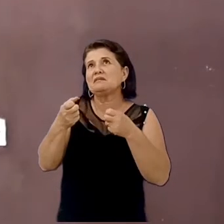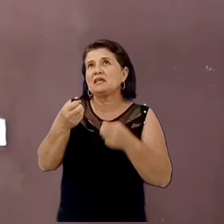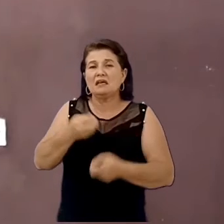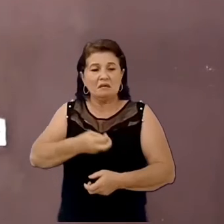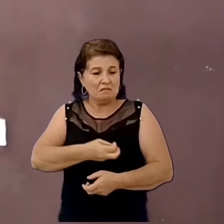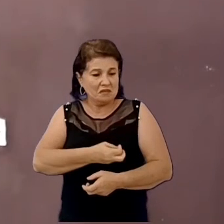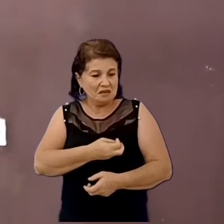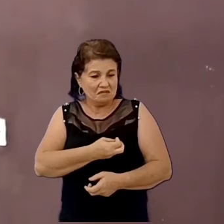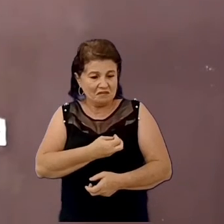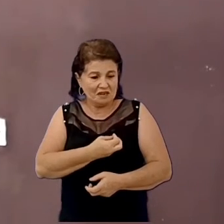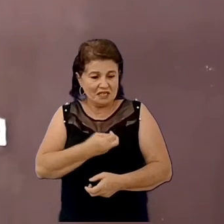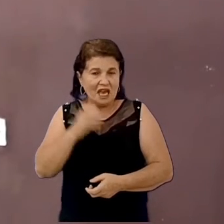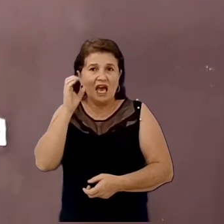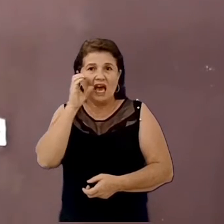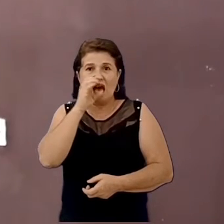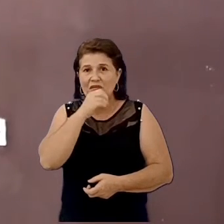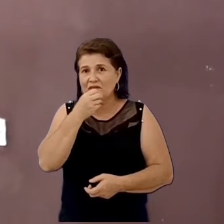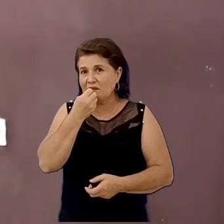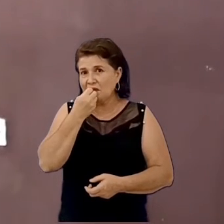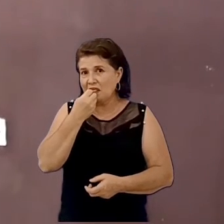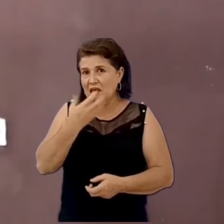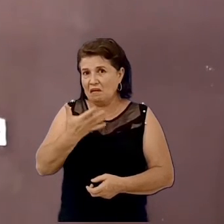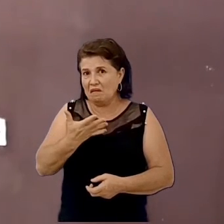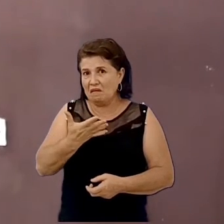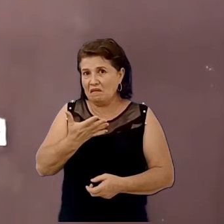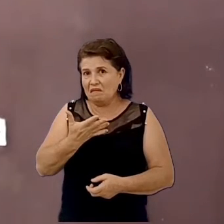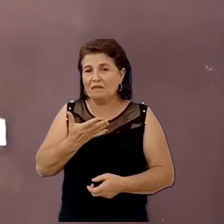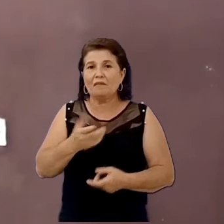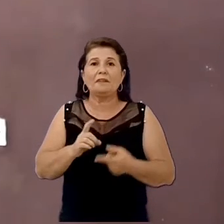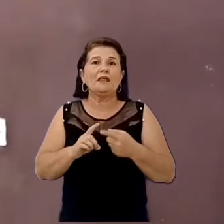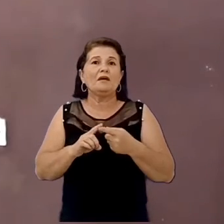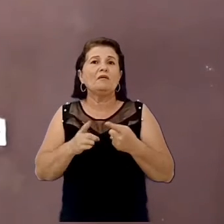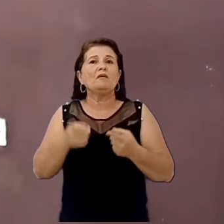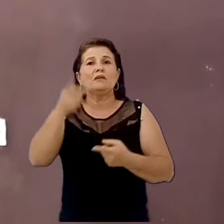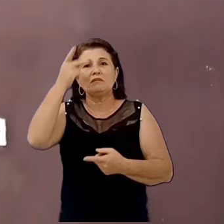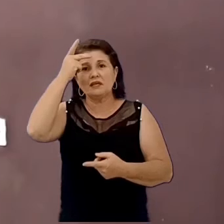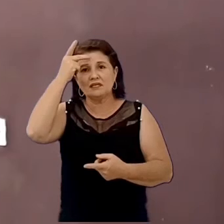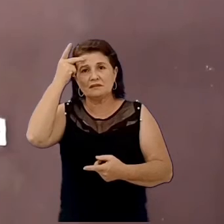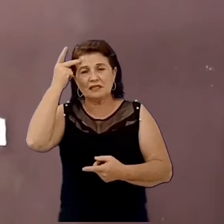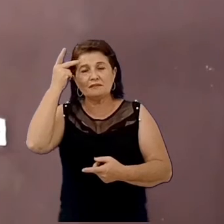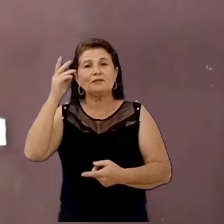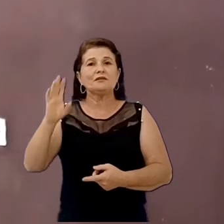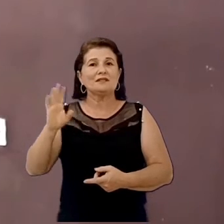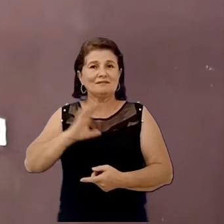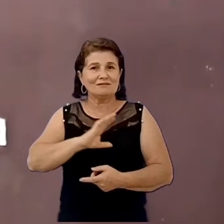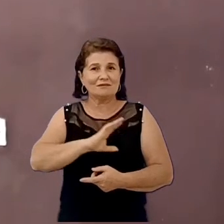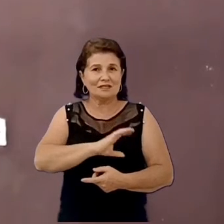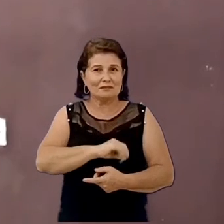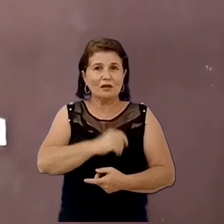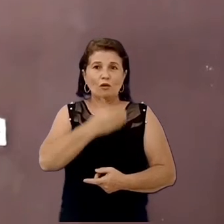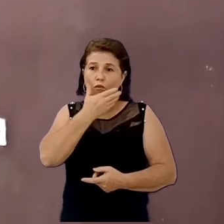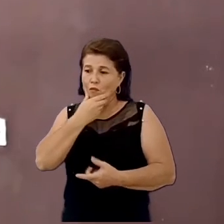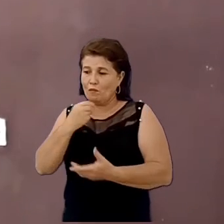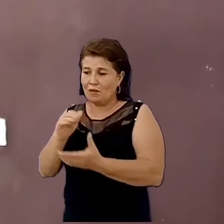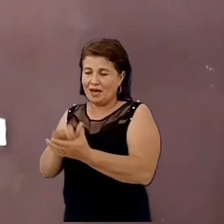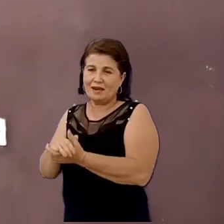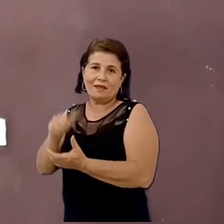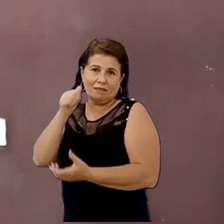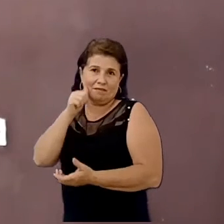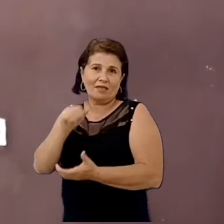vida vai se resolver através dele? Até mesmo aquelas pessoas que nós amamos, esposos,